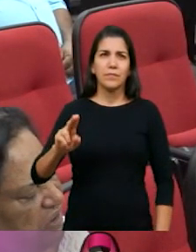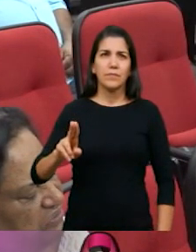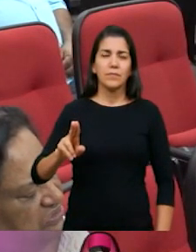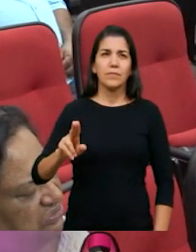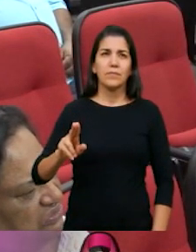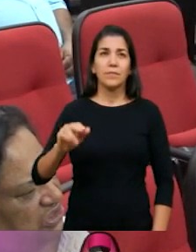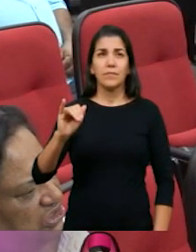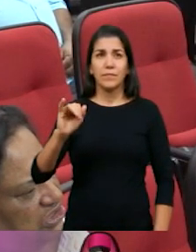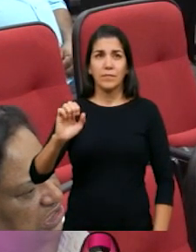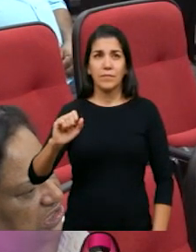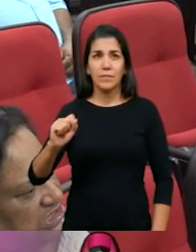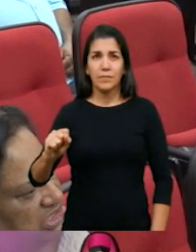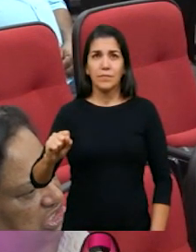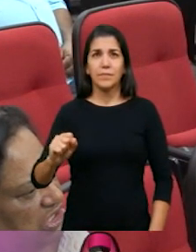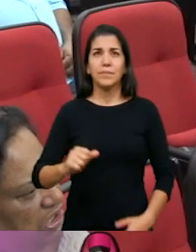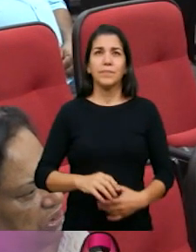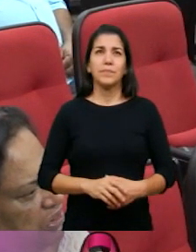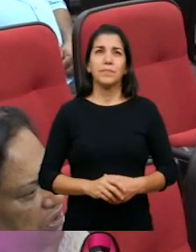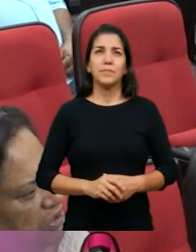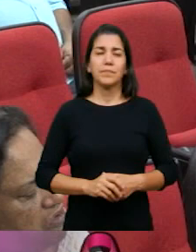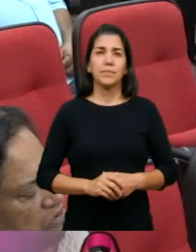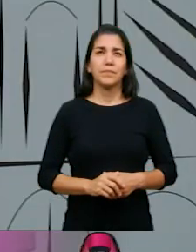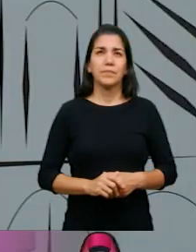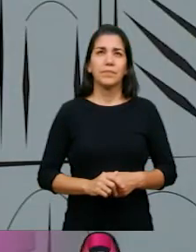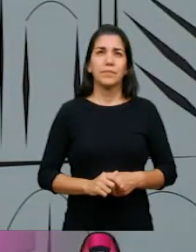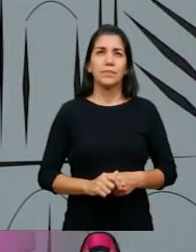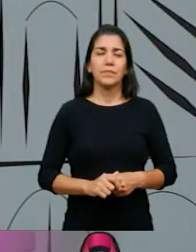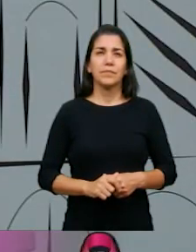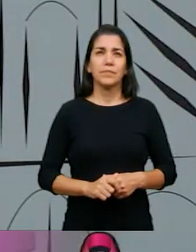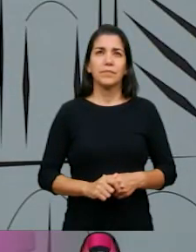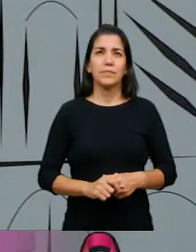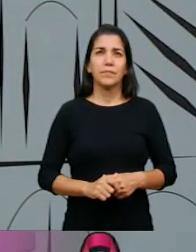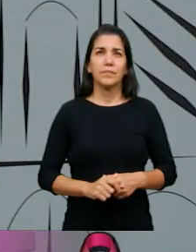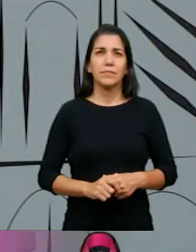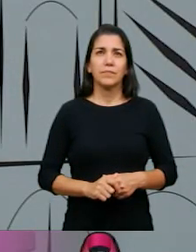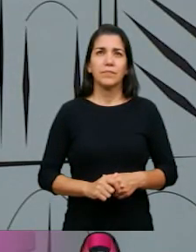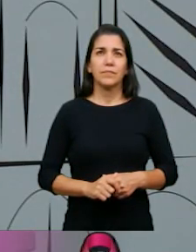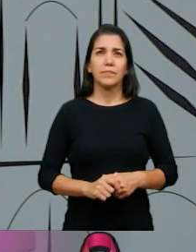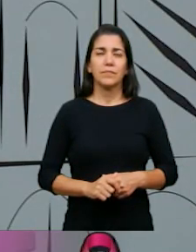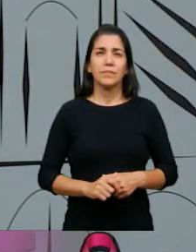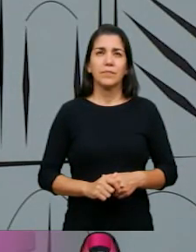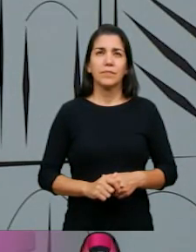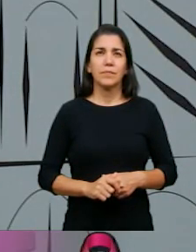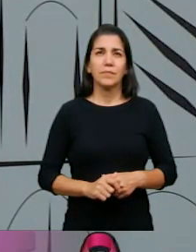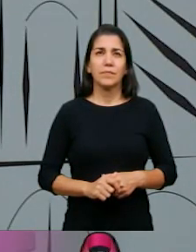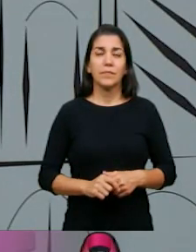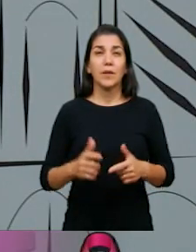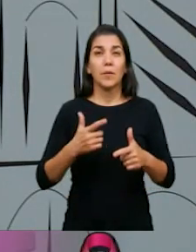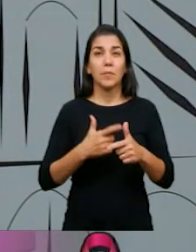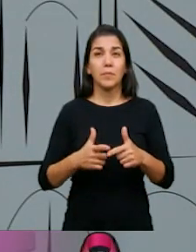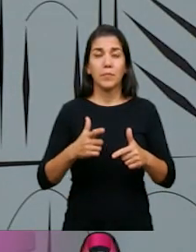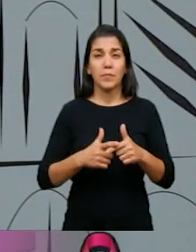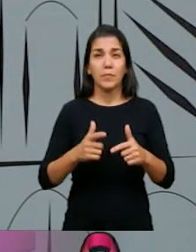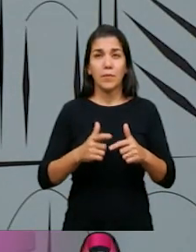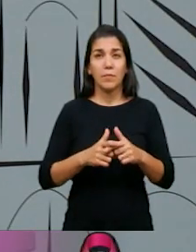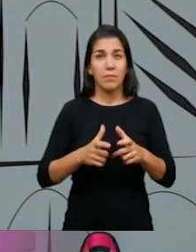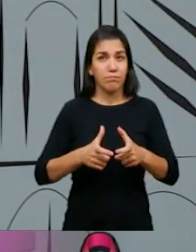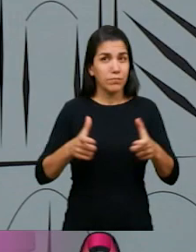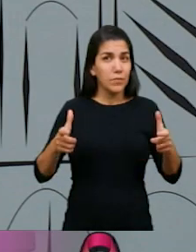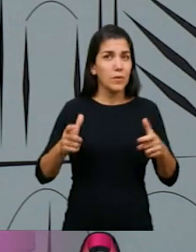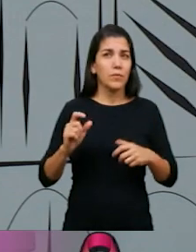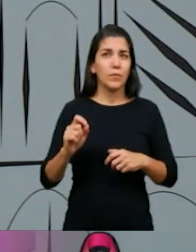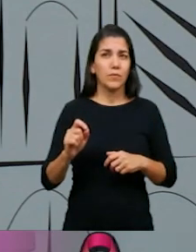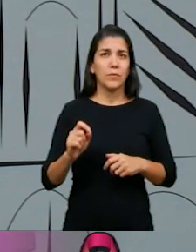maior dificuldade desses candidatos, nós temos dito isso já há algumas semanas, é a distância dos locais